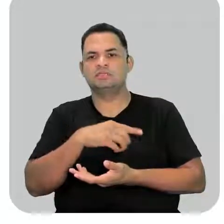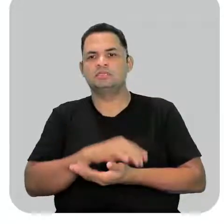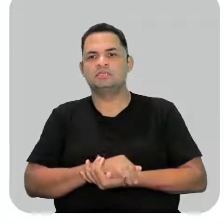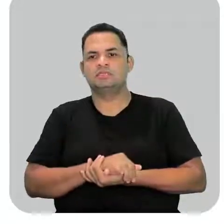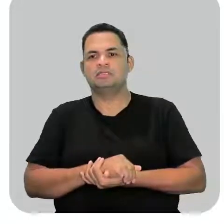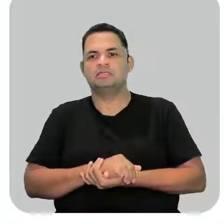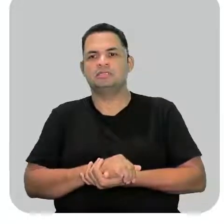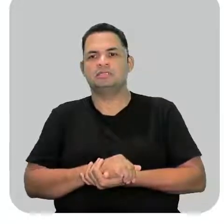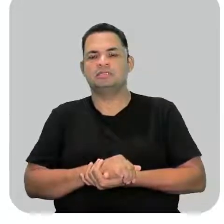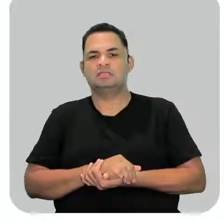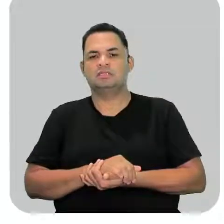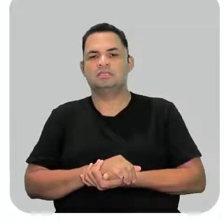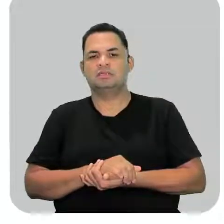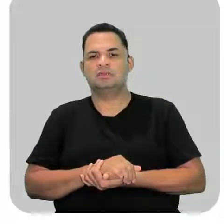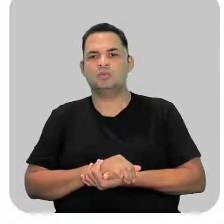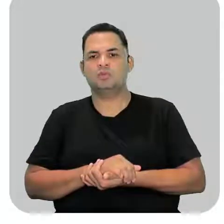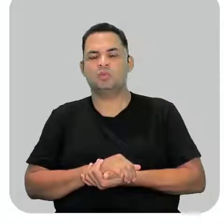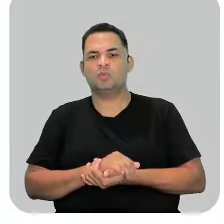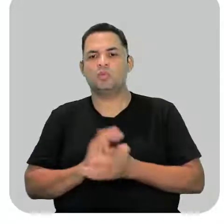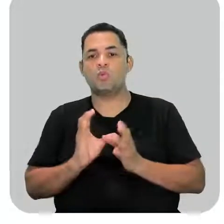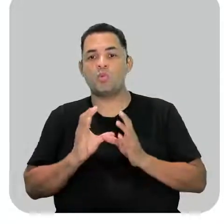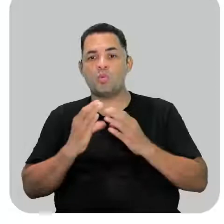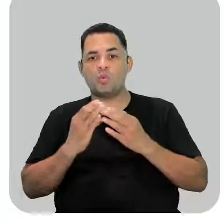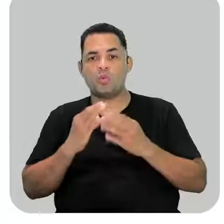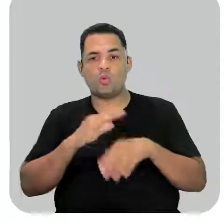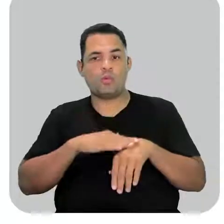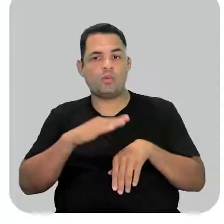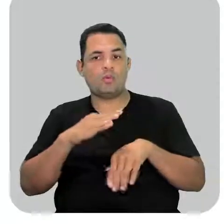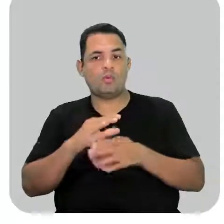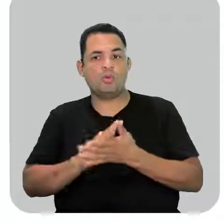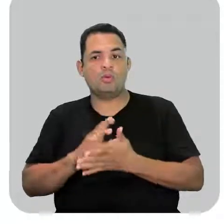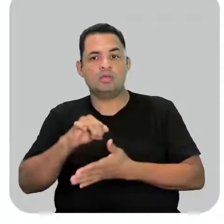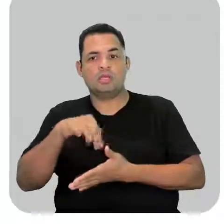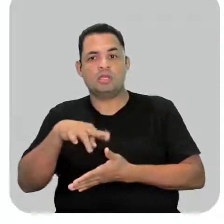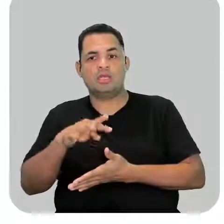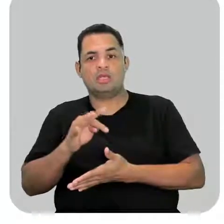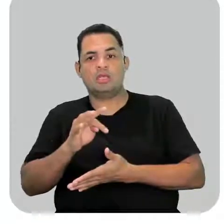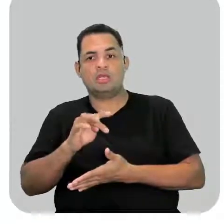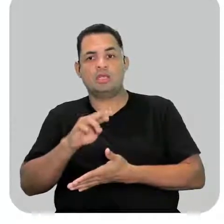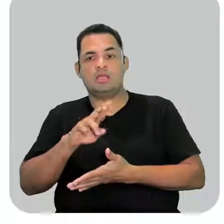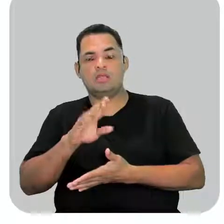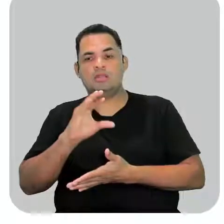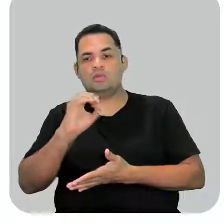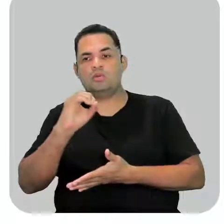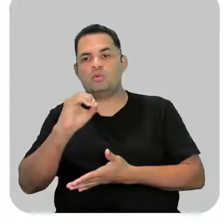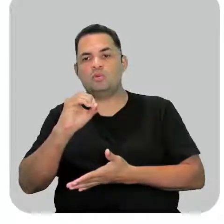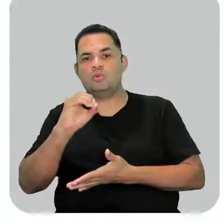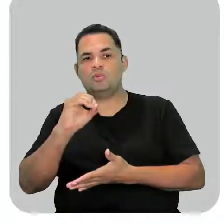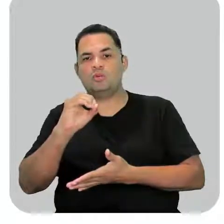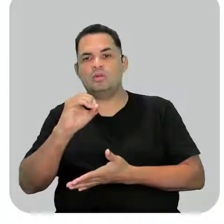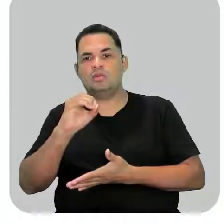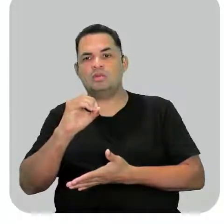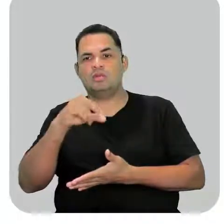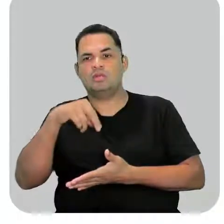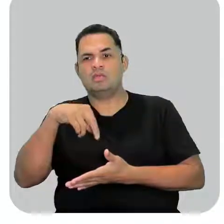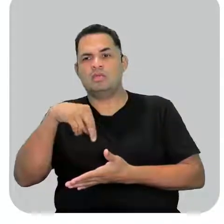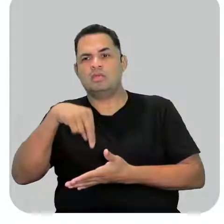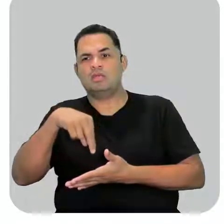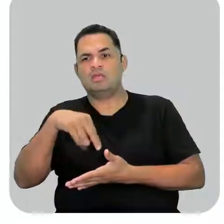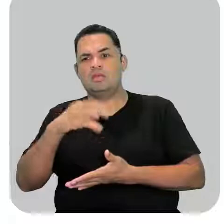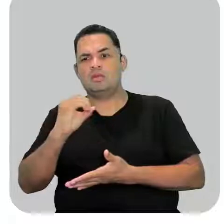possuem um ou mais grupos nitro. Qual é o grupo nitro?